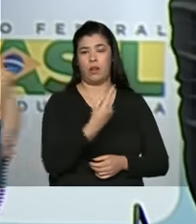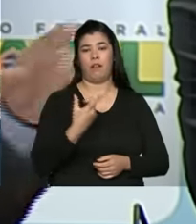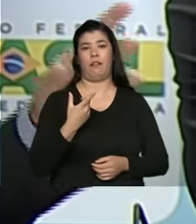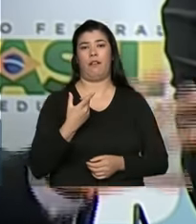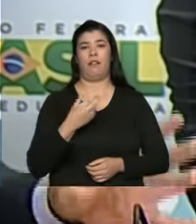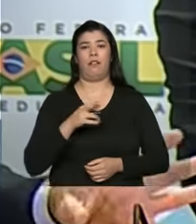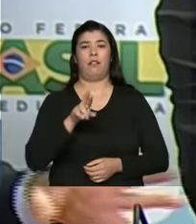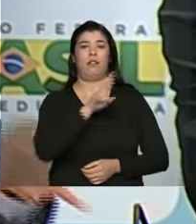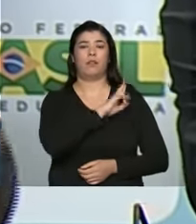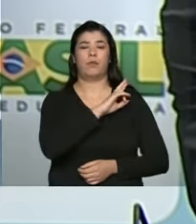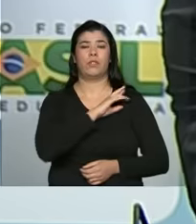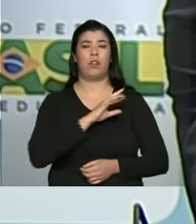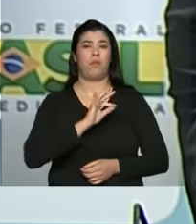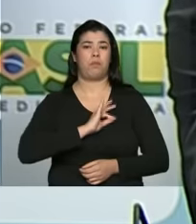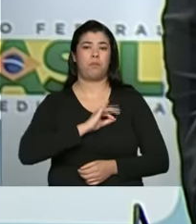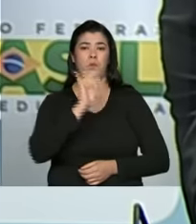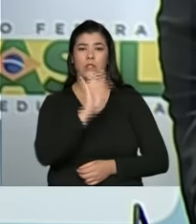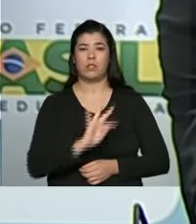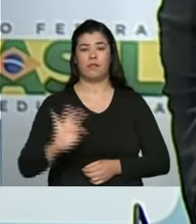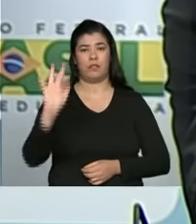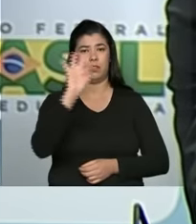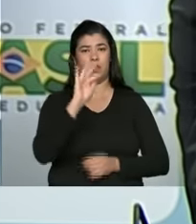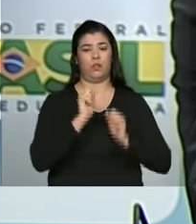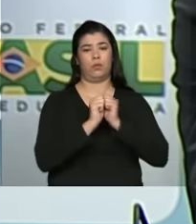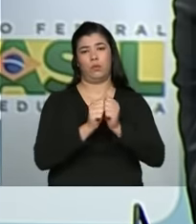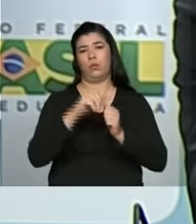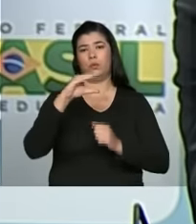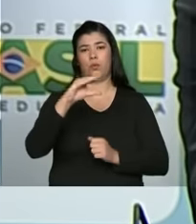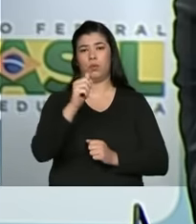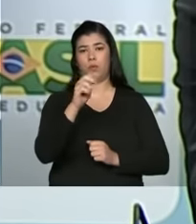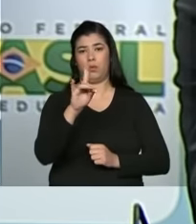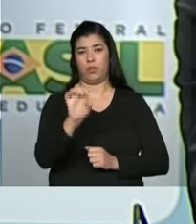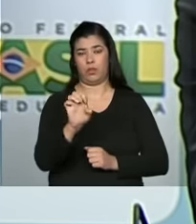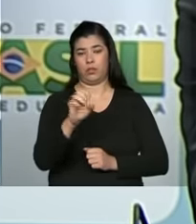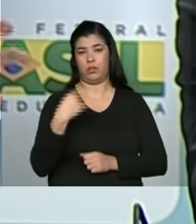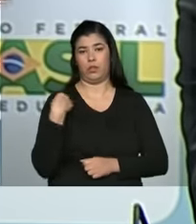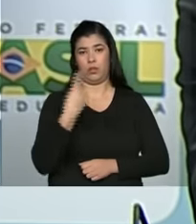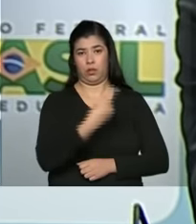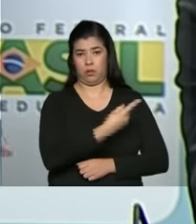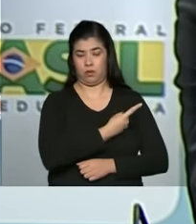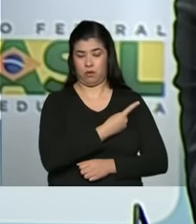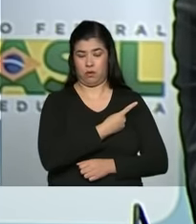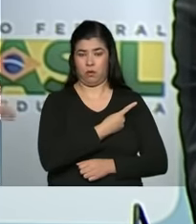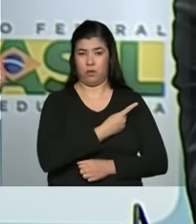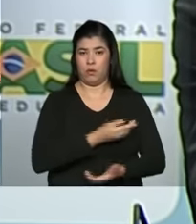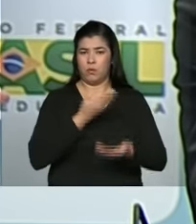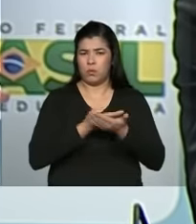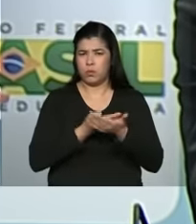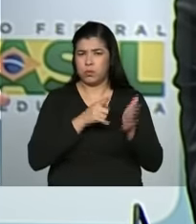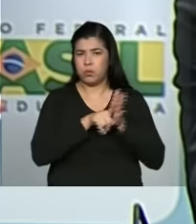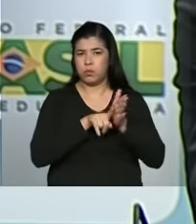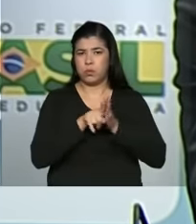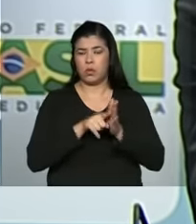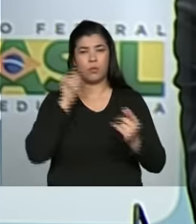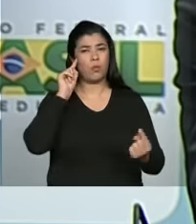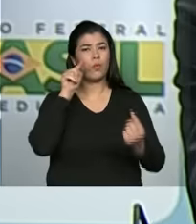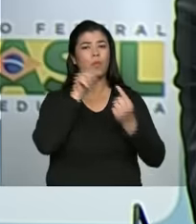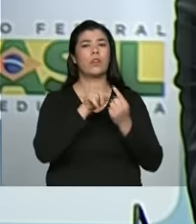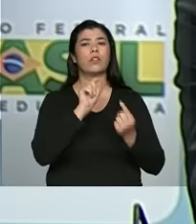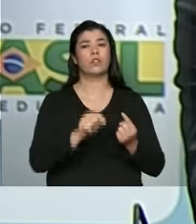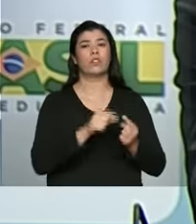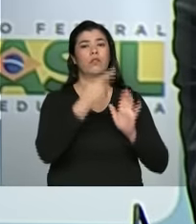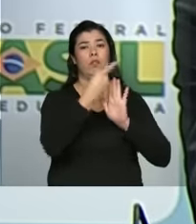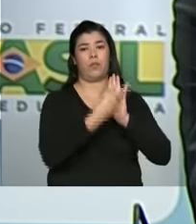federal do CAD né E que nós nos debruçaram sobre sobre este objeto definido na portaria ou seja de